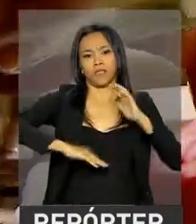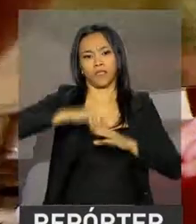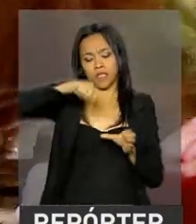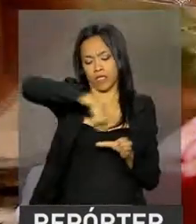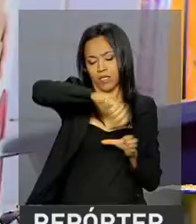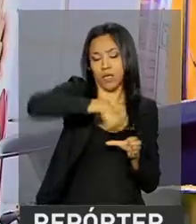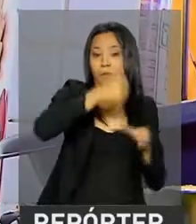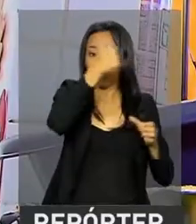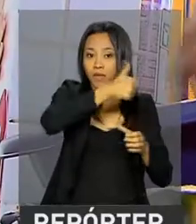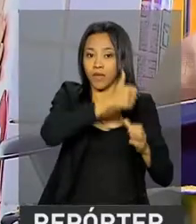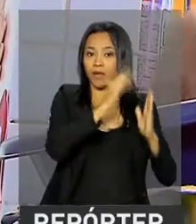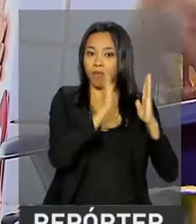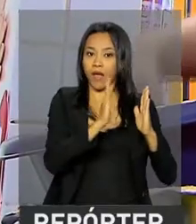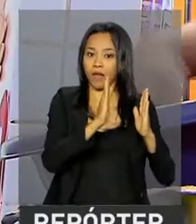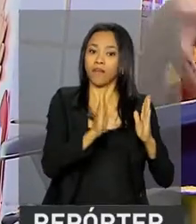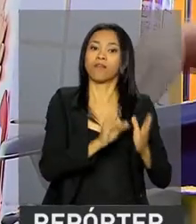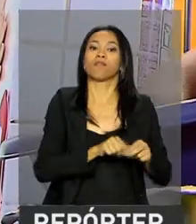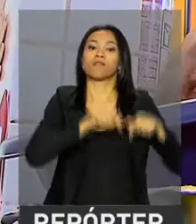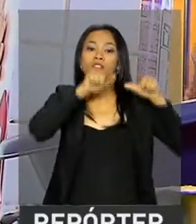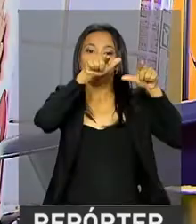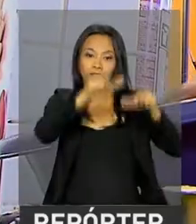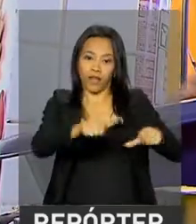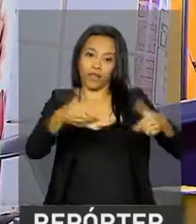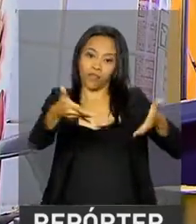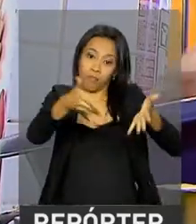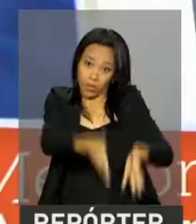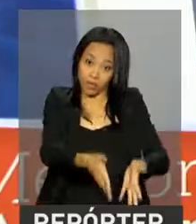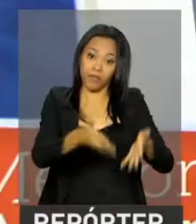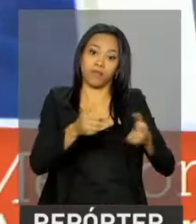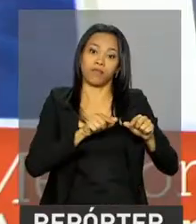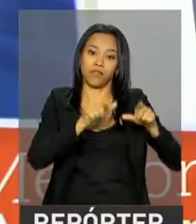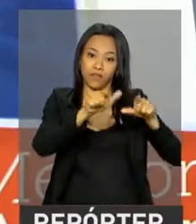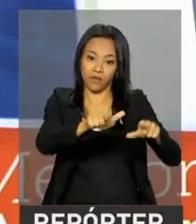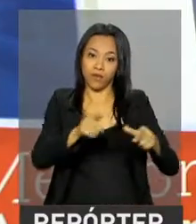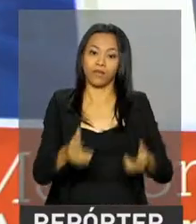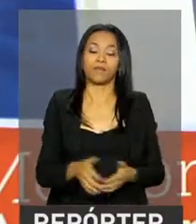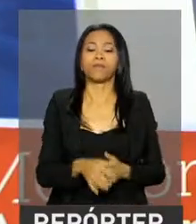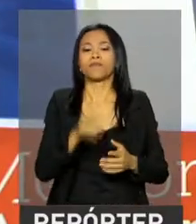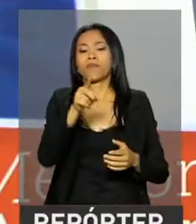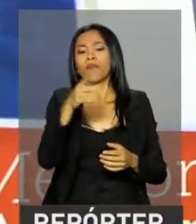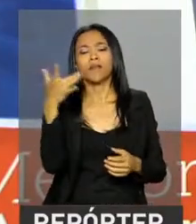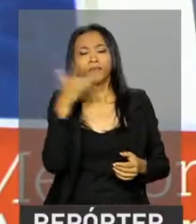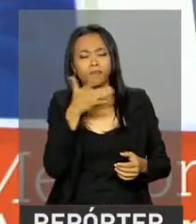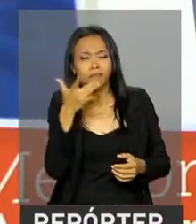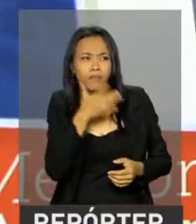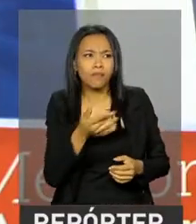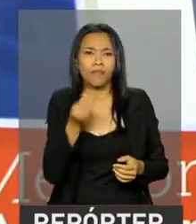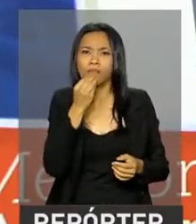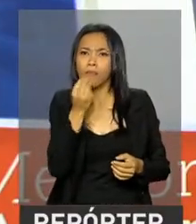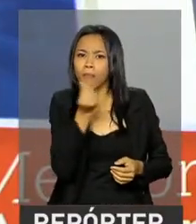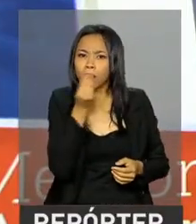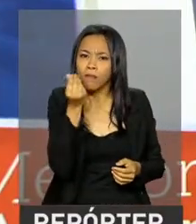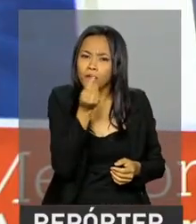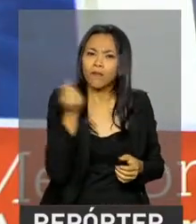primeira fase vão ganhar certificado de participação. Vai avaliar desde o sabor dessa